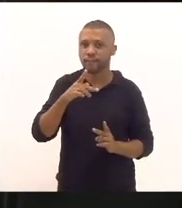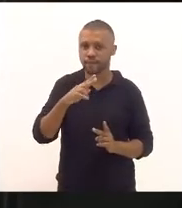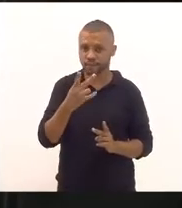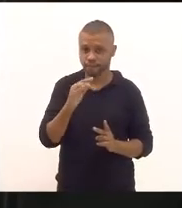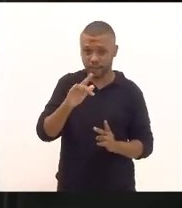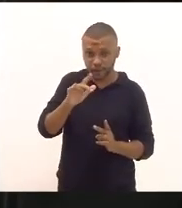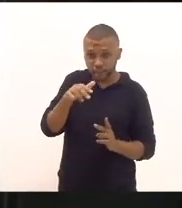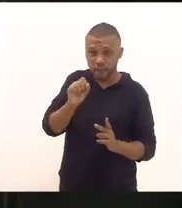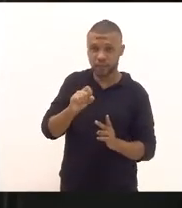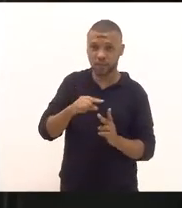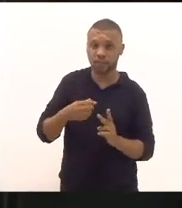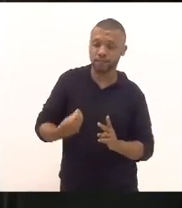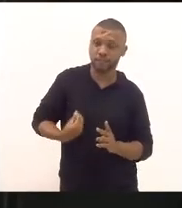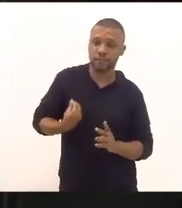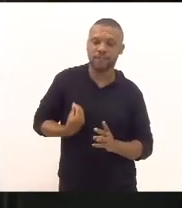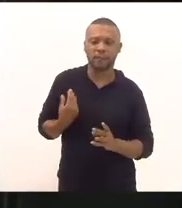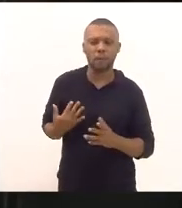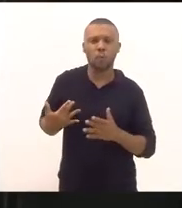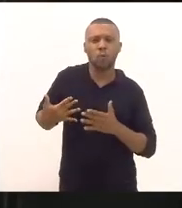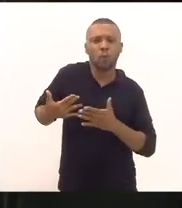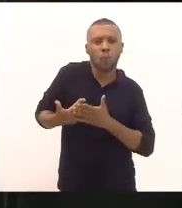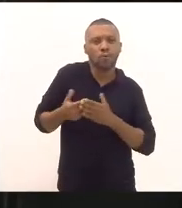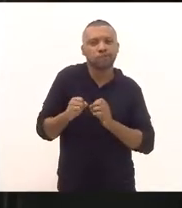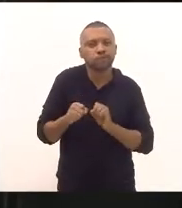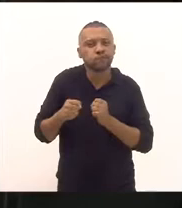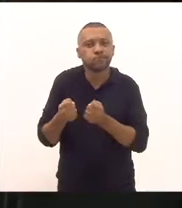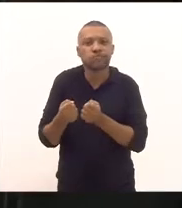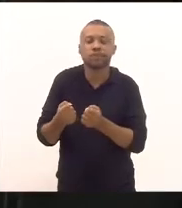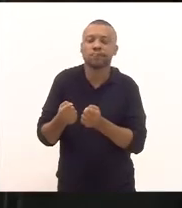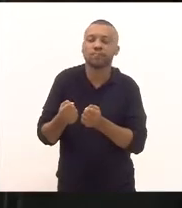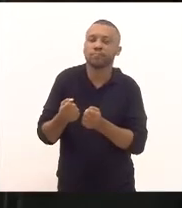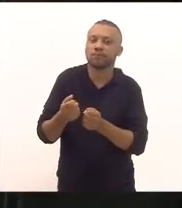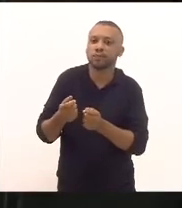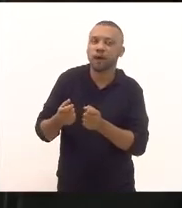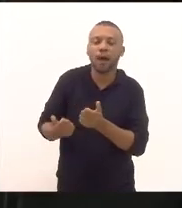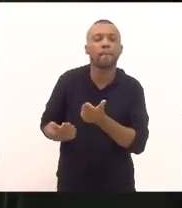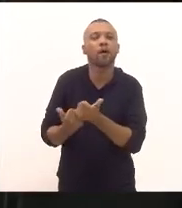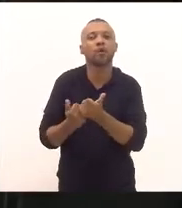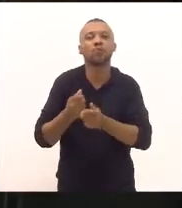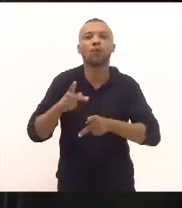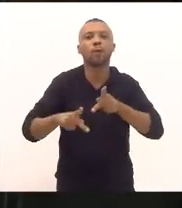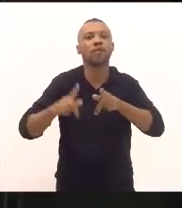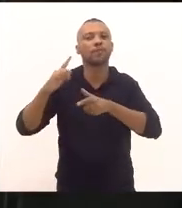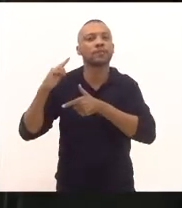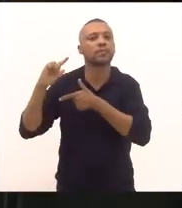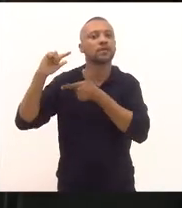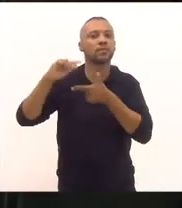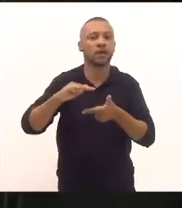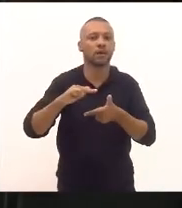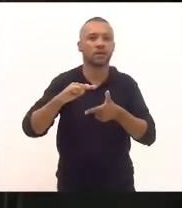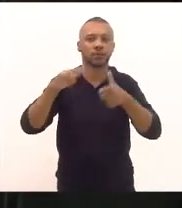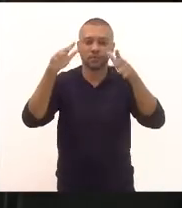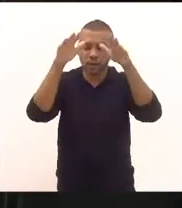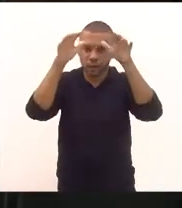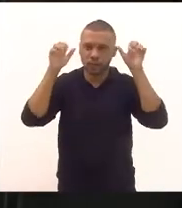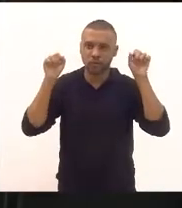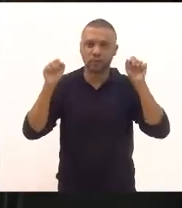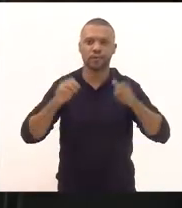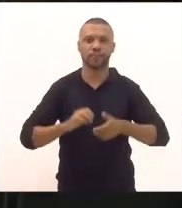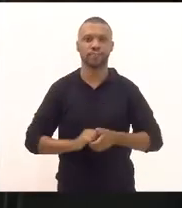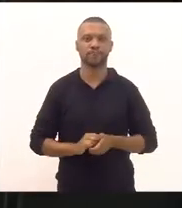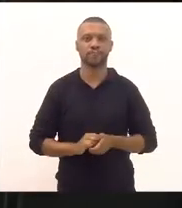de luta pela vida dos povos tradicionais da Amazônia então convido